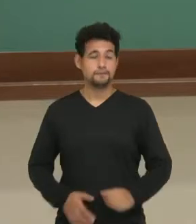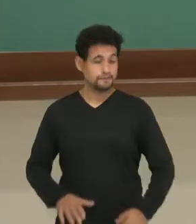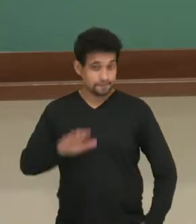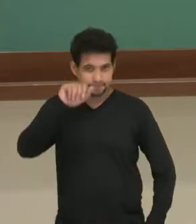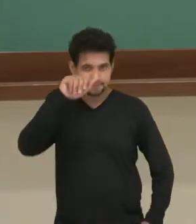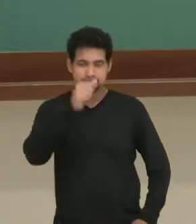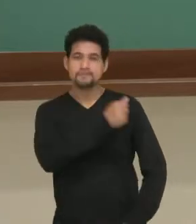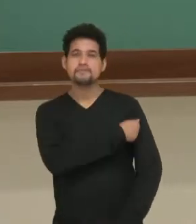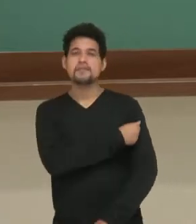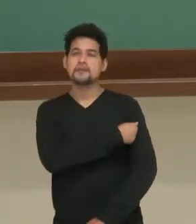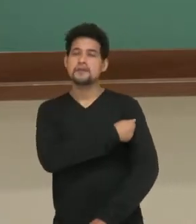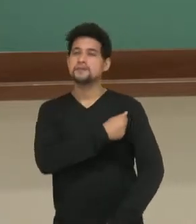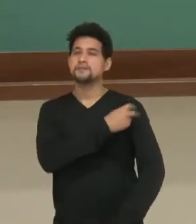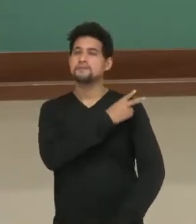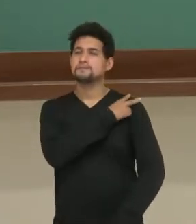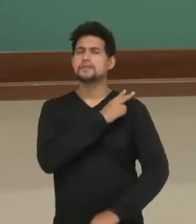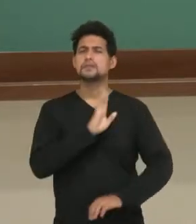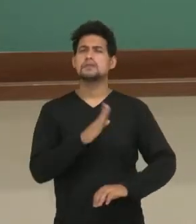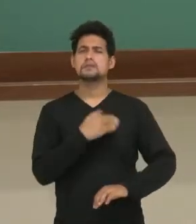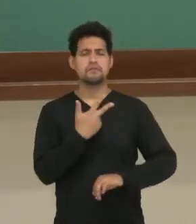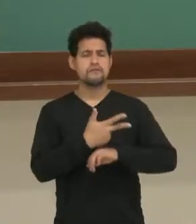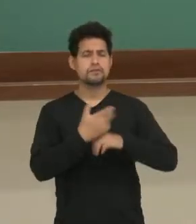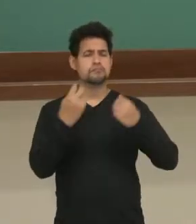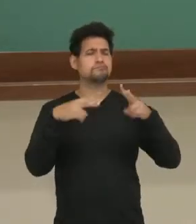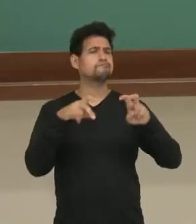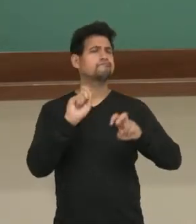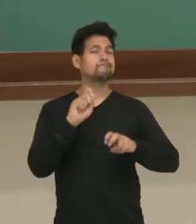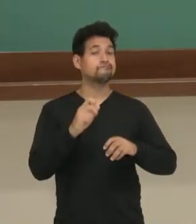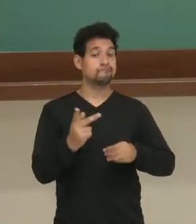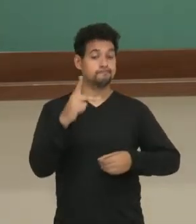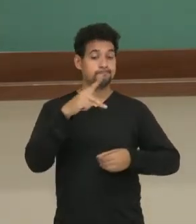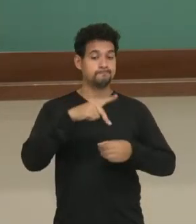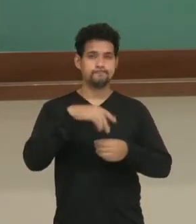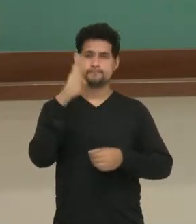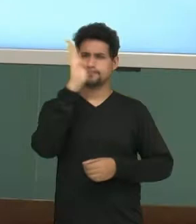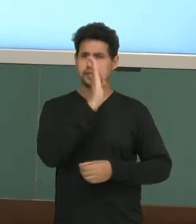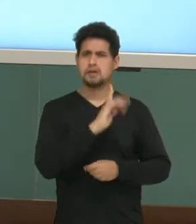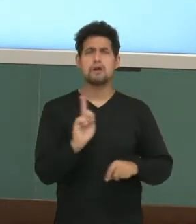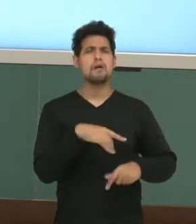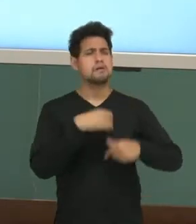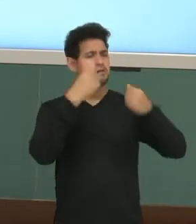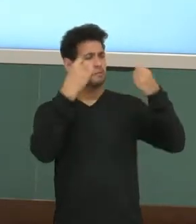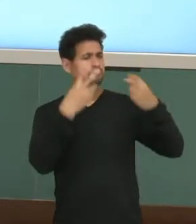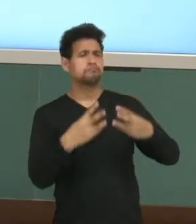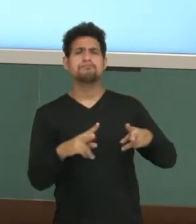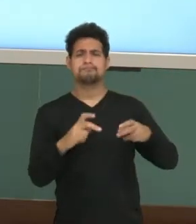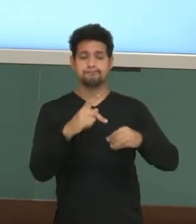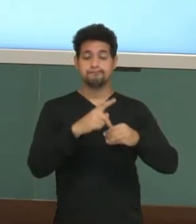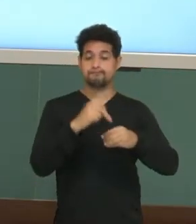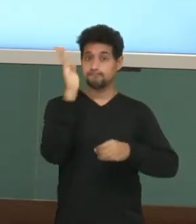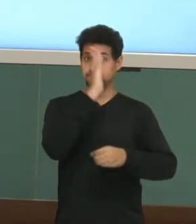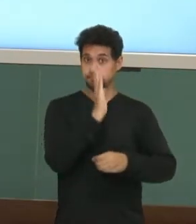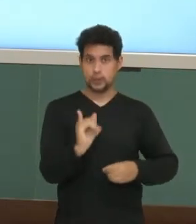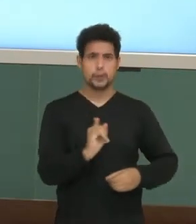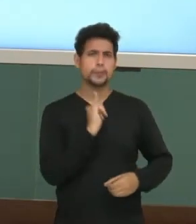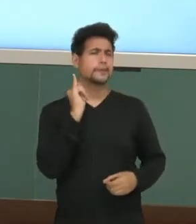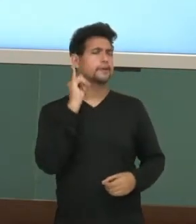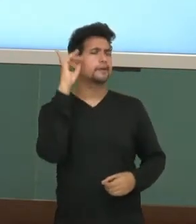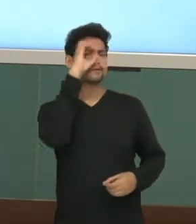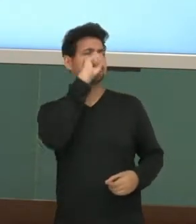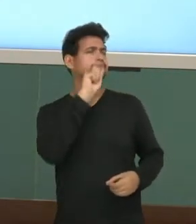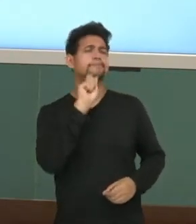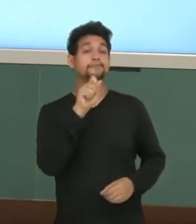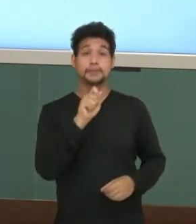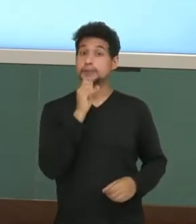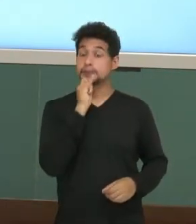Olá, estudantes da segunda série. Neste vídeo vamos falar sobre o petróleo no Brasil. Quando falamos em petróleo no Brasil, é importante sabermos que o